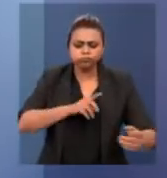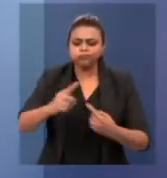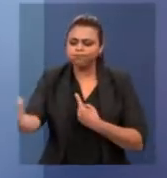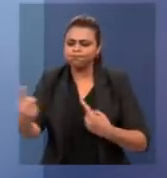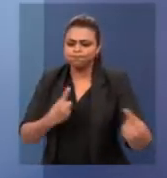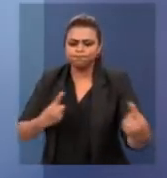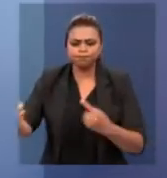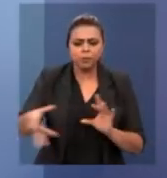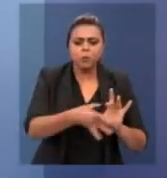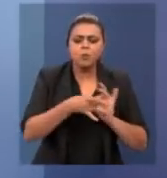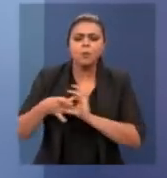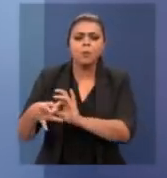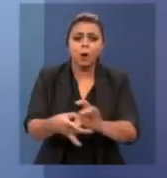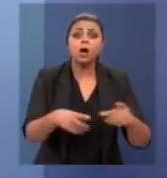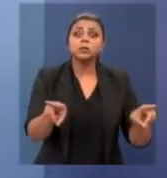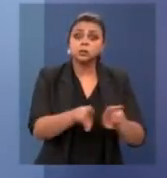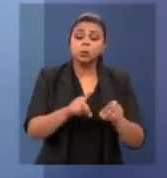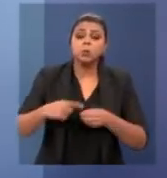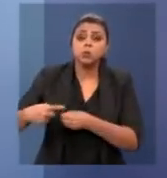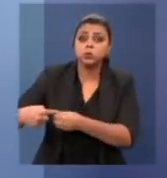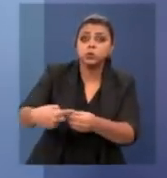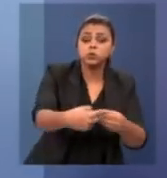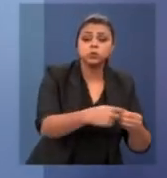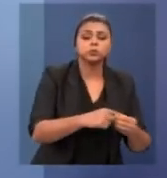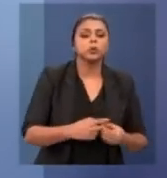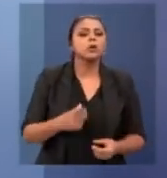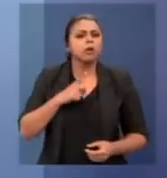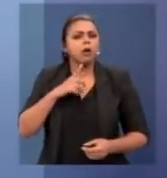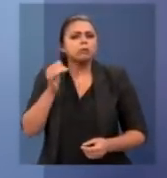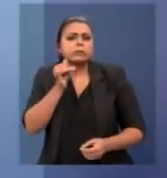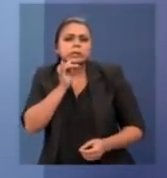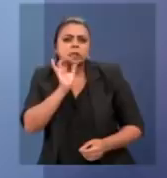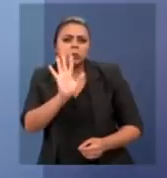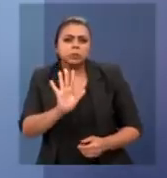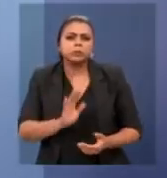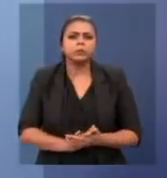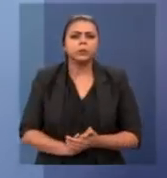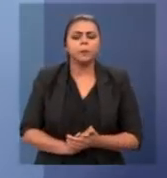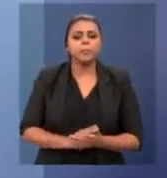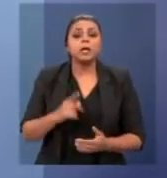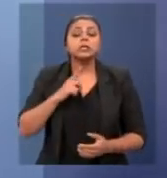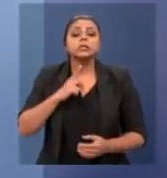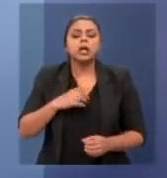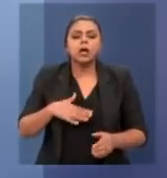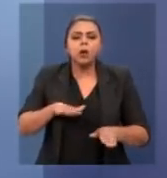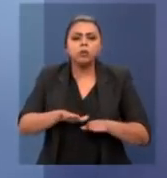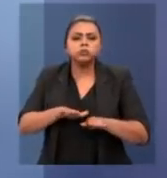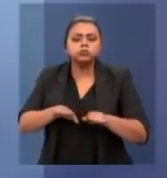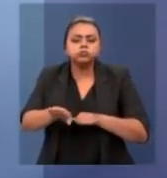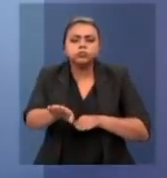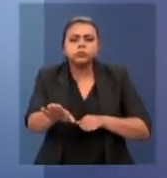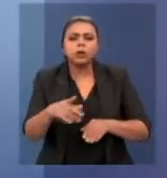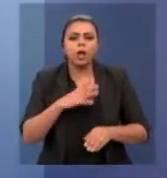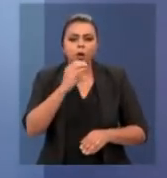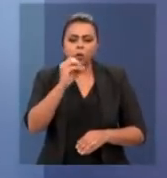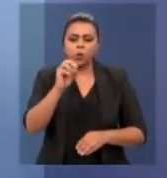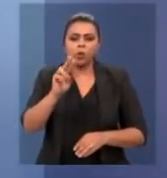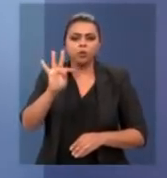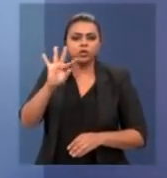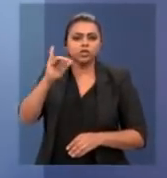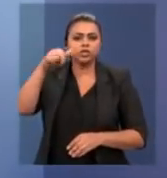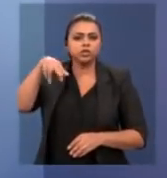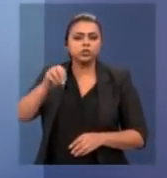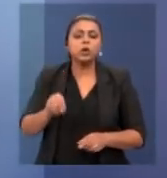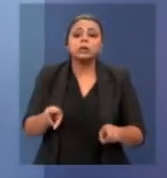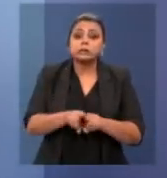integrar alguns municípios está aqui alguns exemplos por exemplo nós concluímos a rodovia que liga continuo até alegre